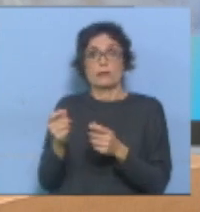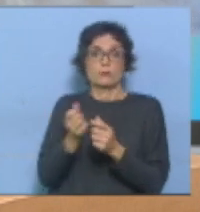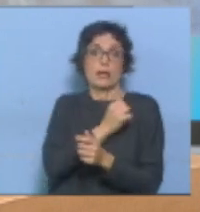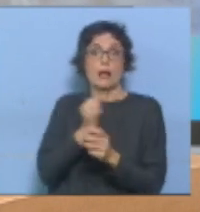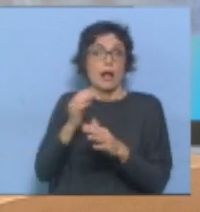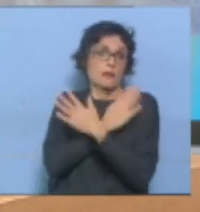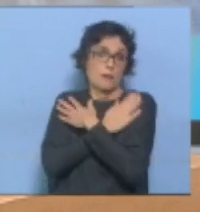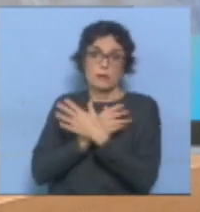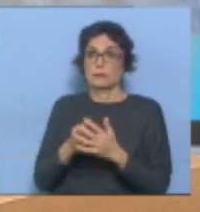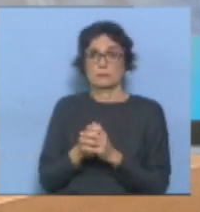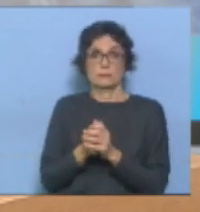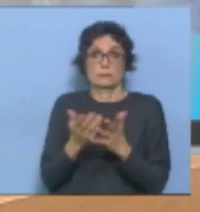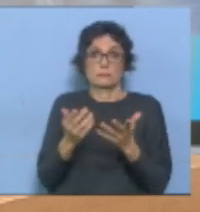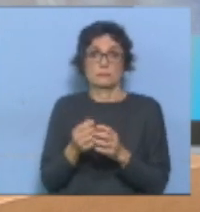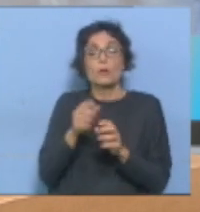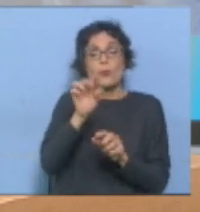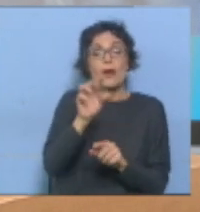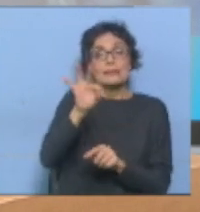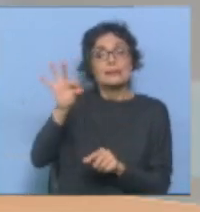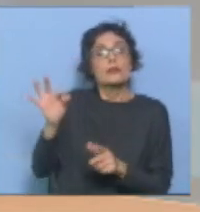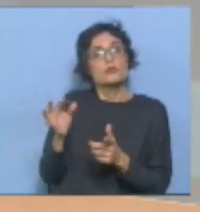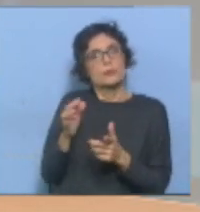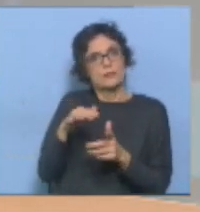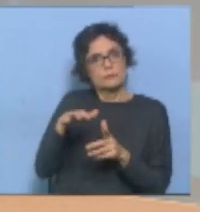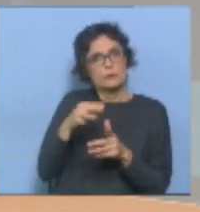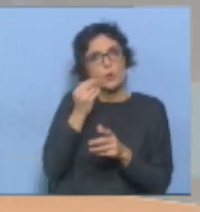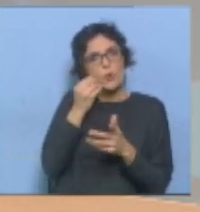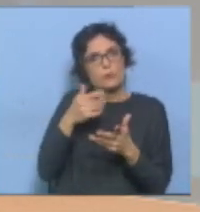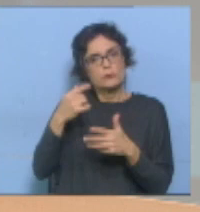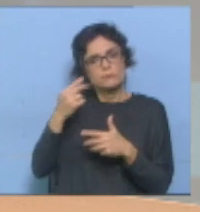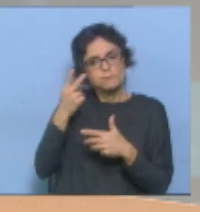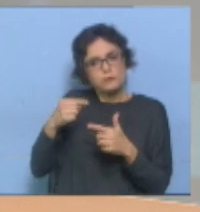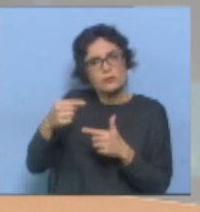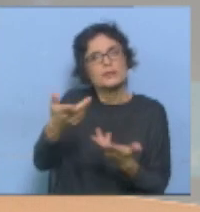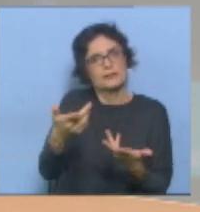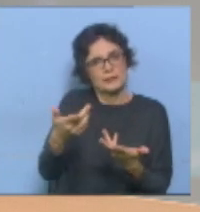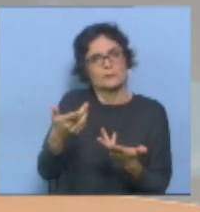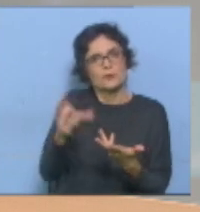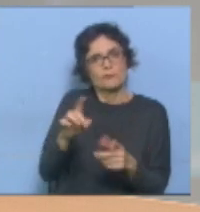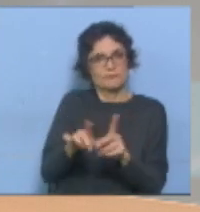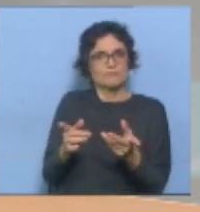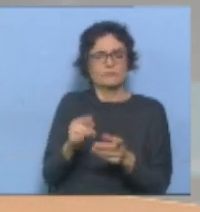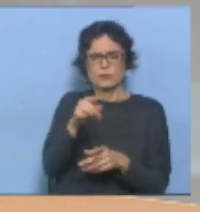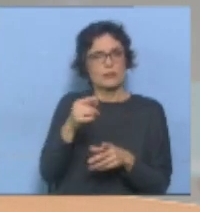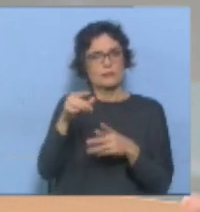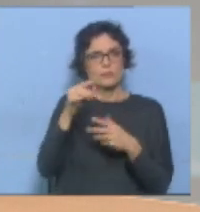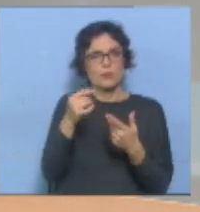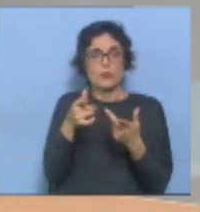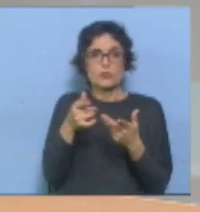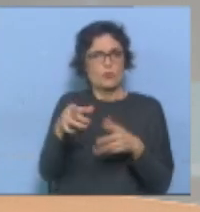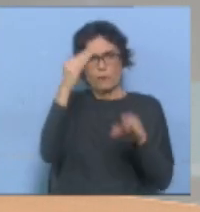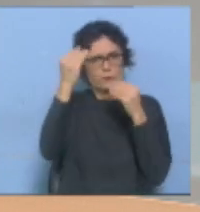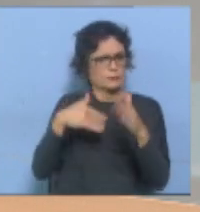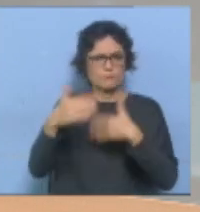de fazer nada. Portanto, toda a circunstância não é um limite, é uma aprendizagem que levaram por diante. Sim, para o